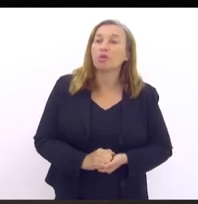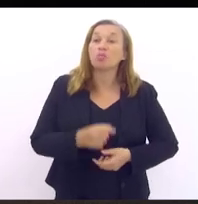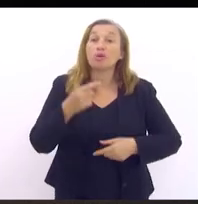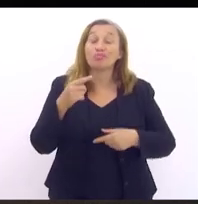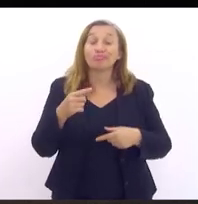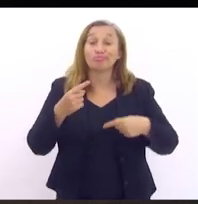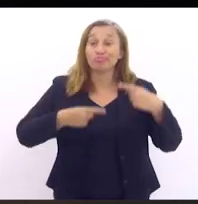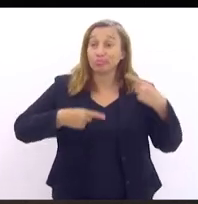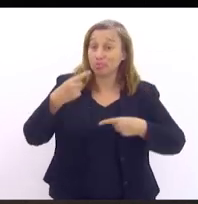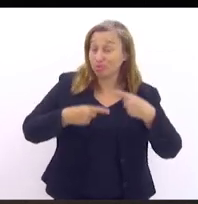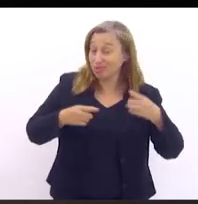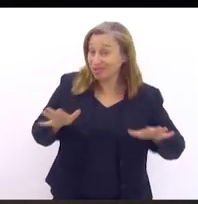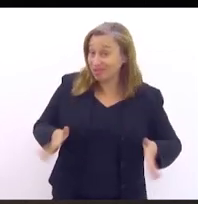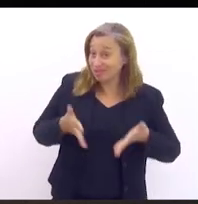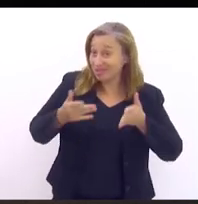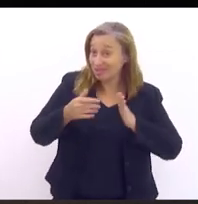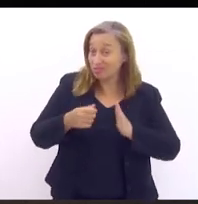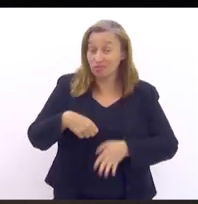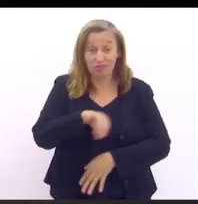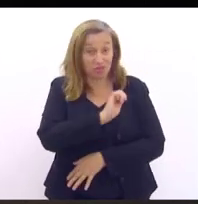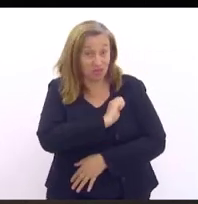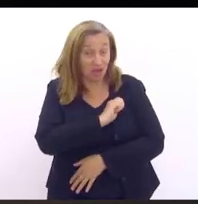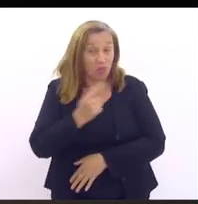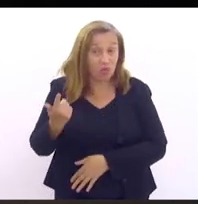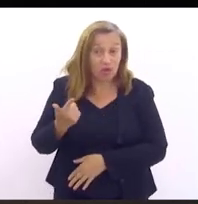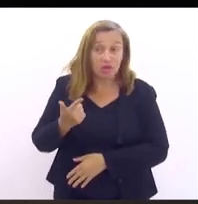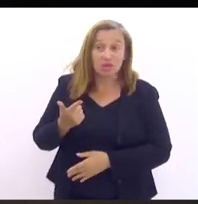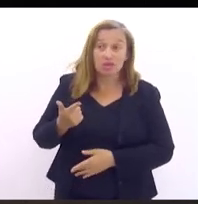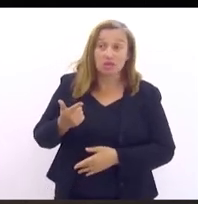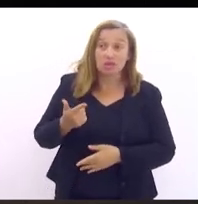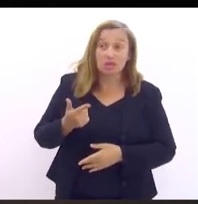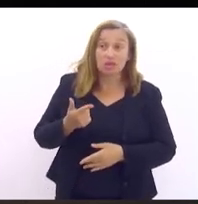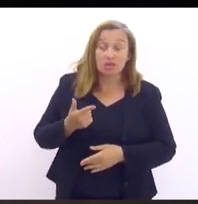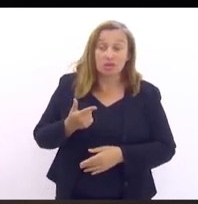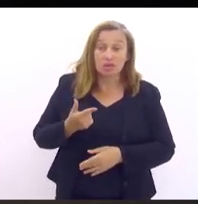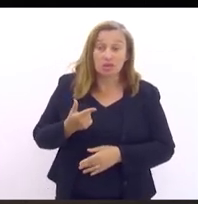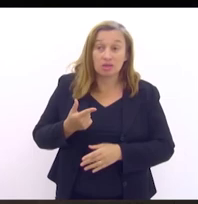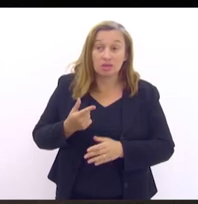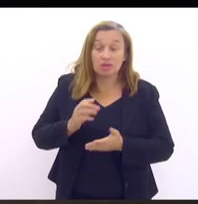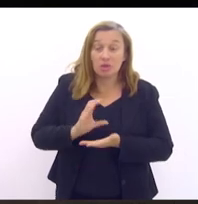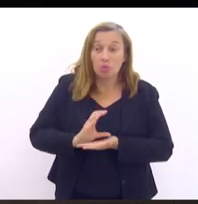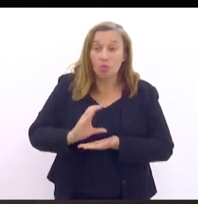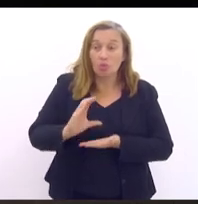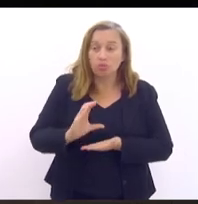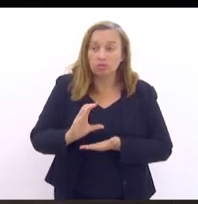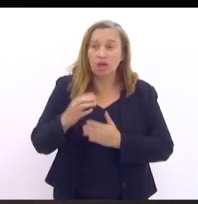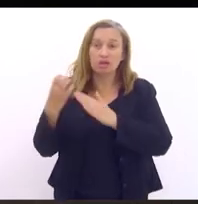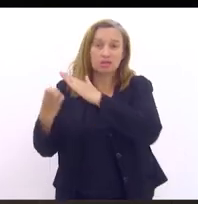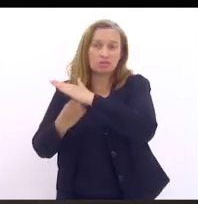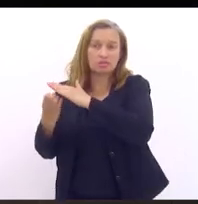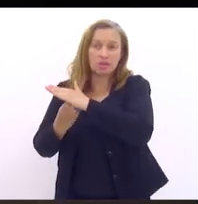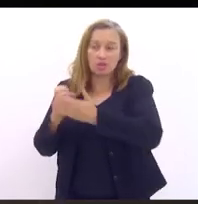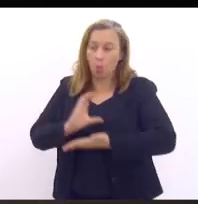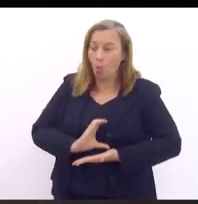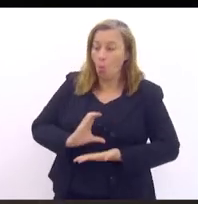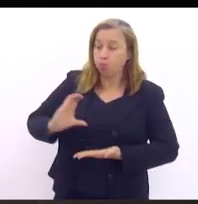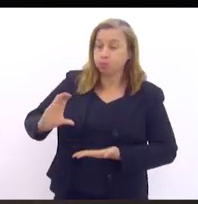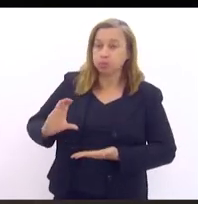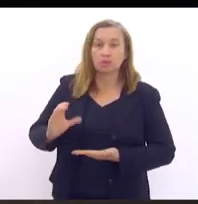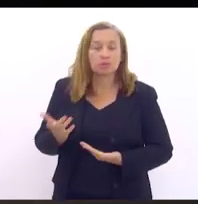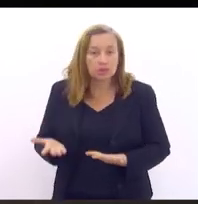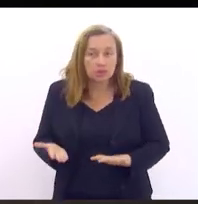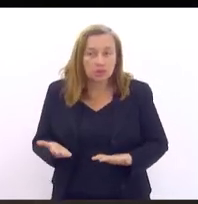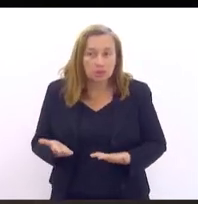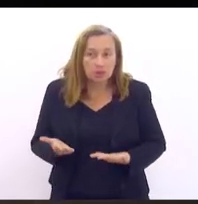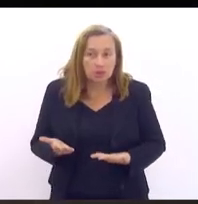política de incentivos fiscais que concede benefícios bilionários às empresas já estabelecidas, sem